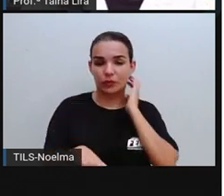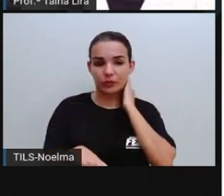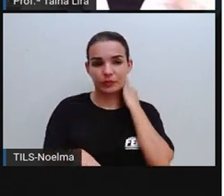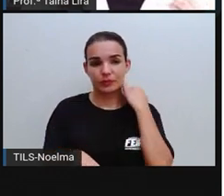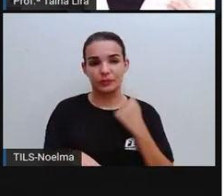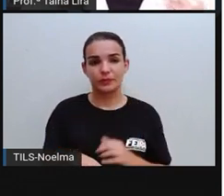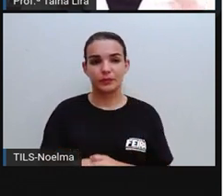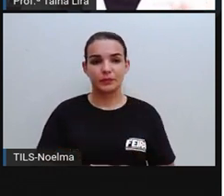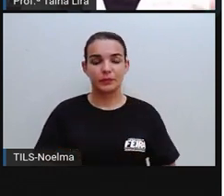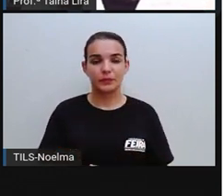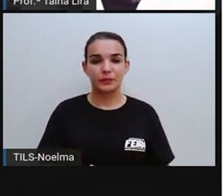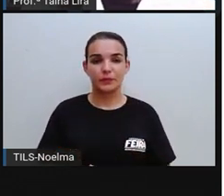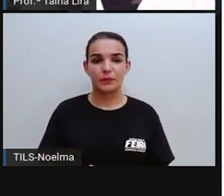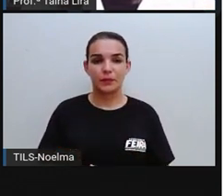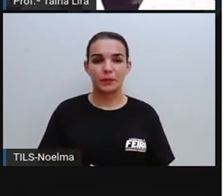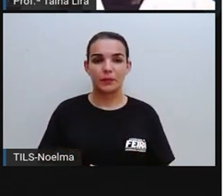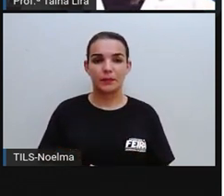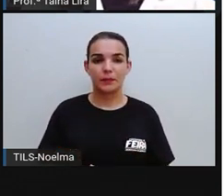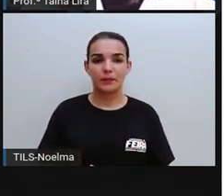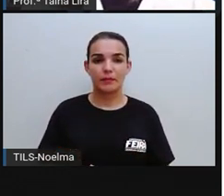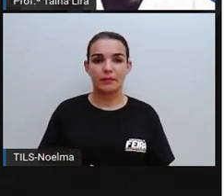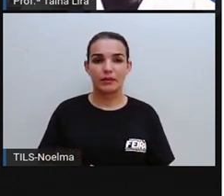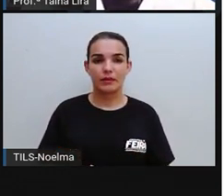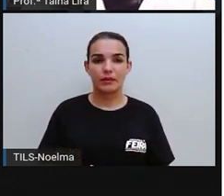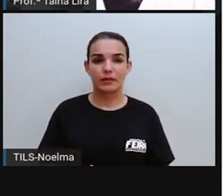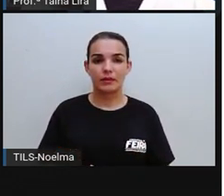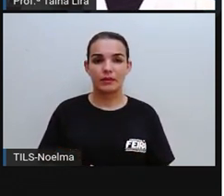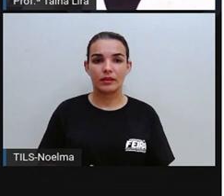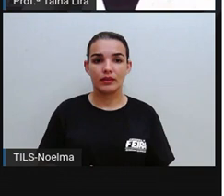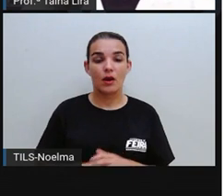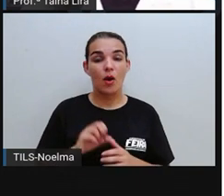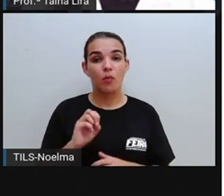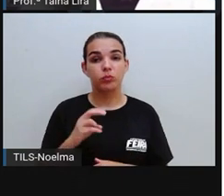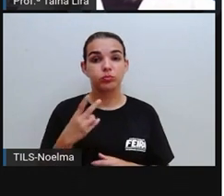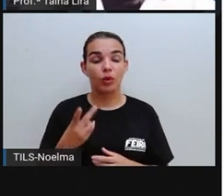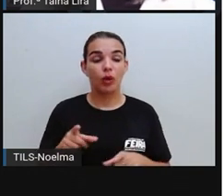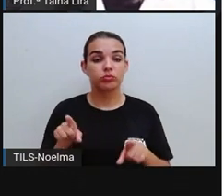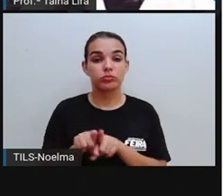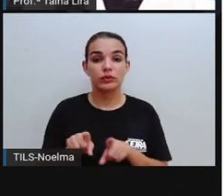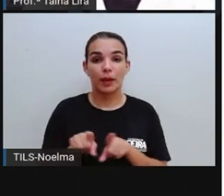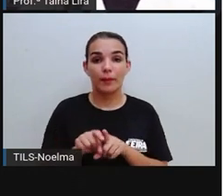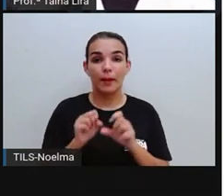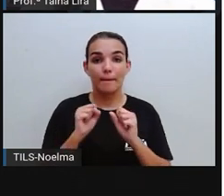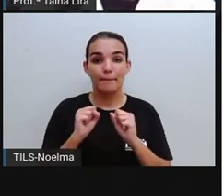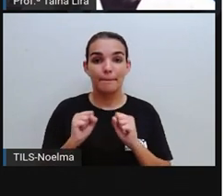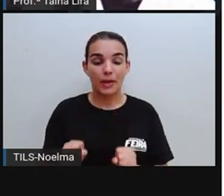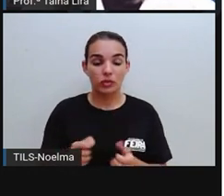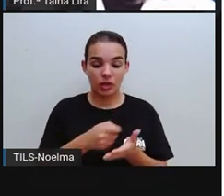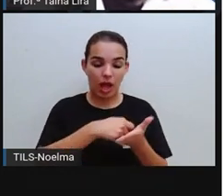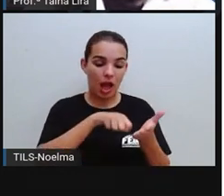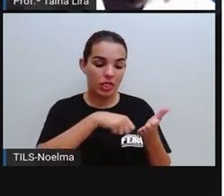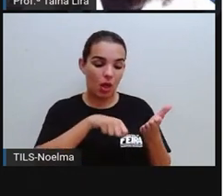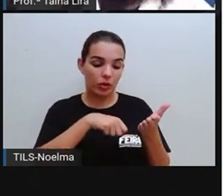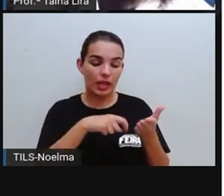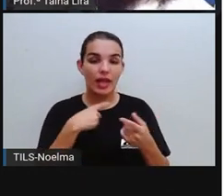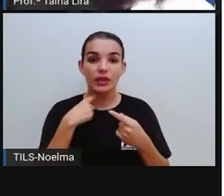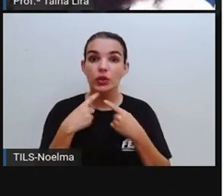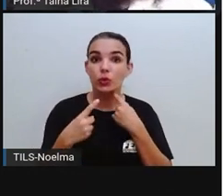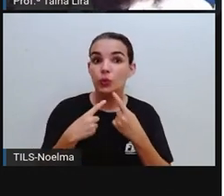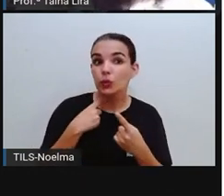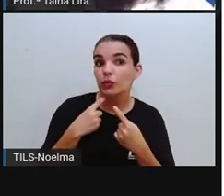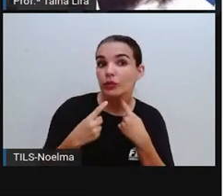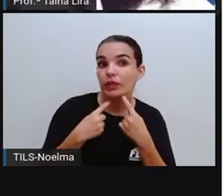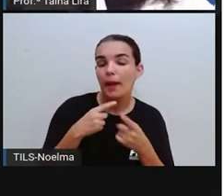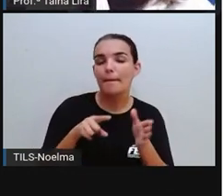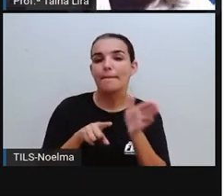assistir a aula novamente, tá bom? Ou você também pode anotar suas dúvidas